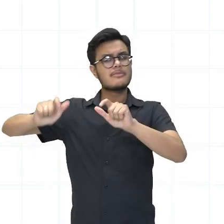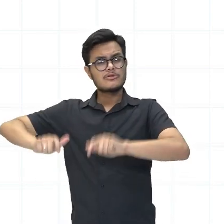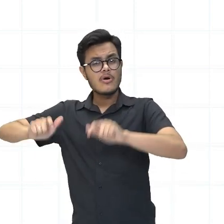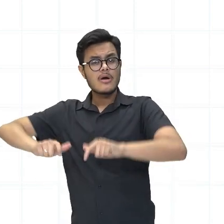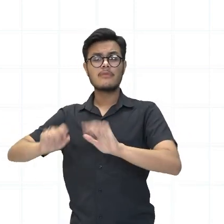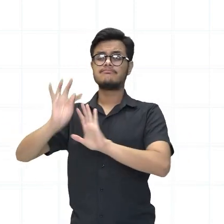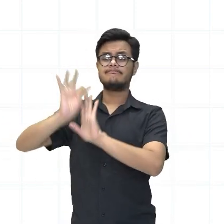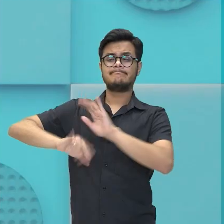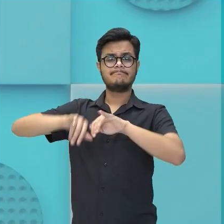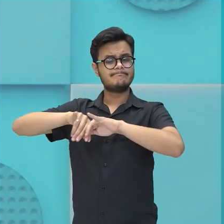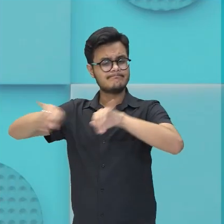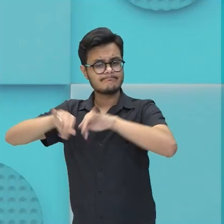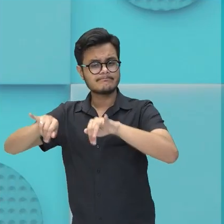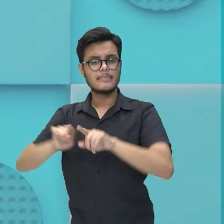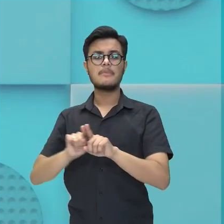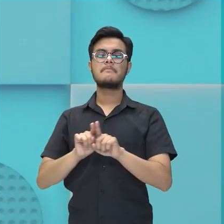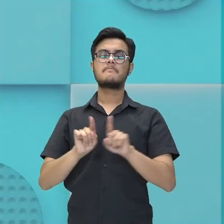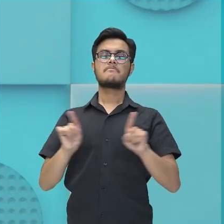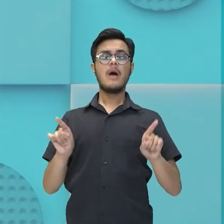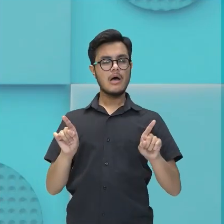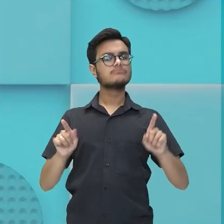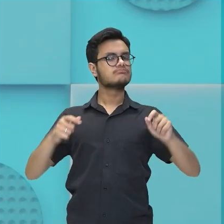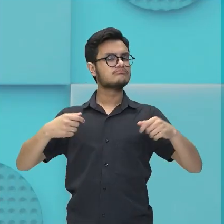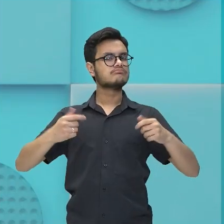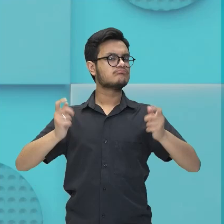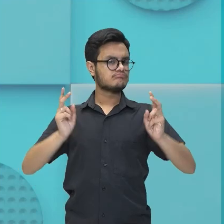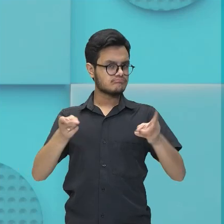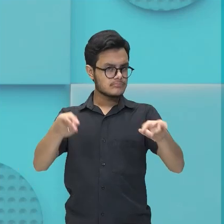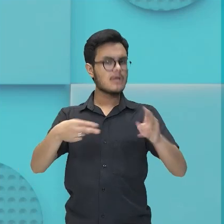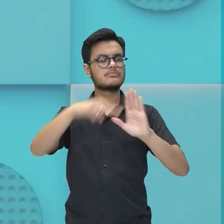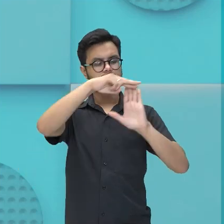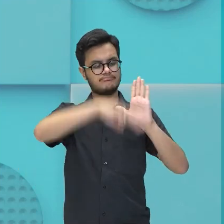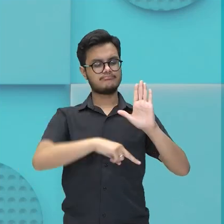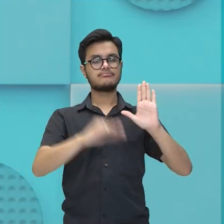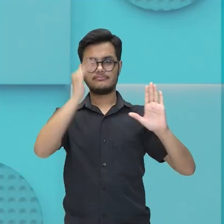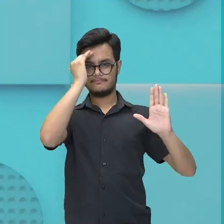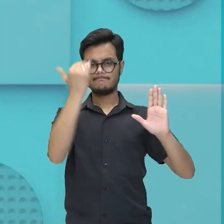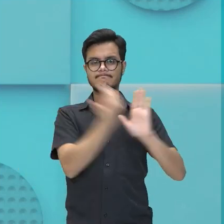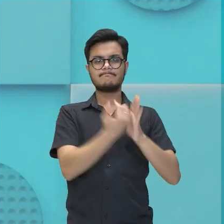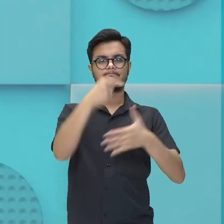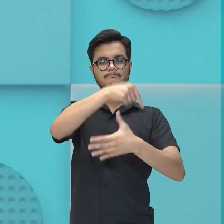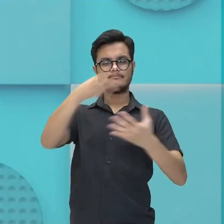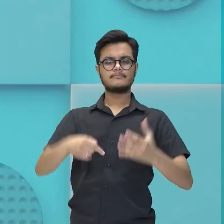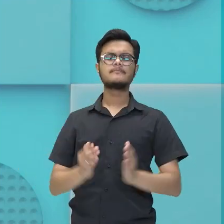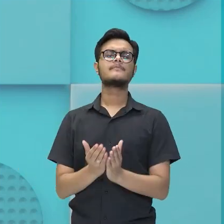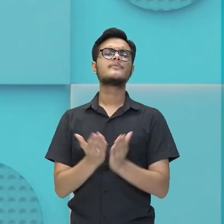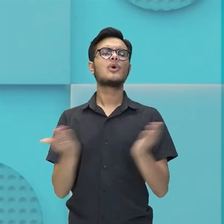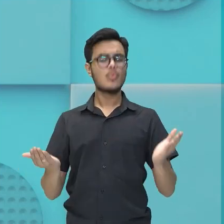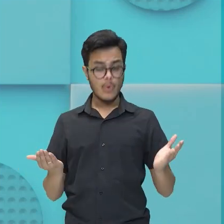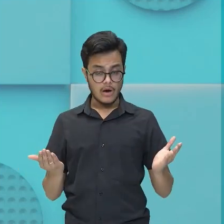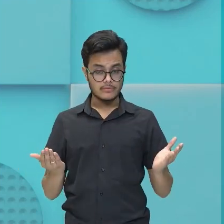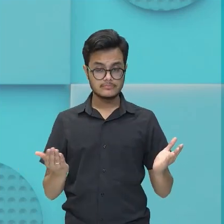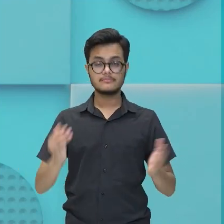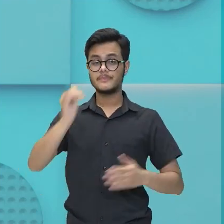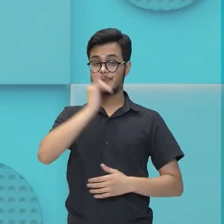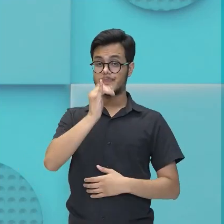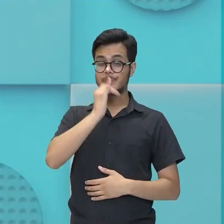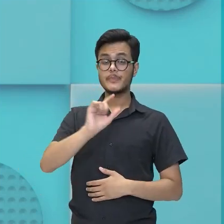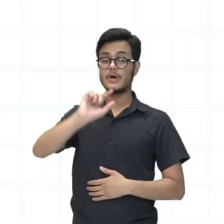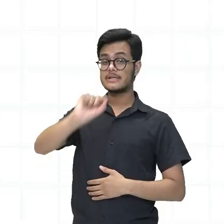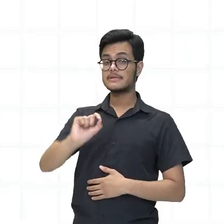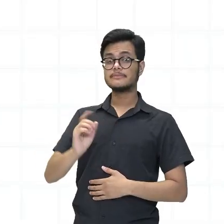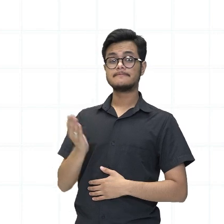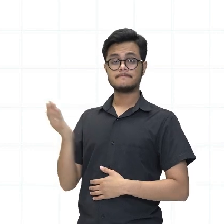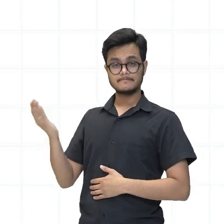é publicado, mas, de forma geral, nós vamos ter os seguintes elementos presentes em uma reportagem, colocando